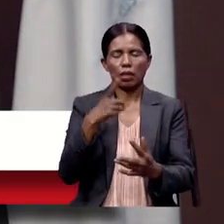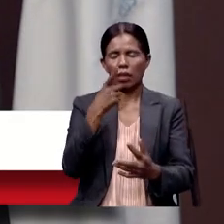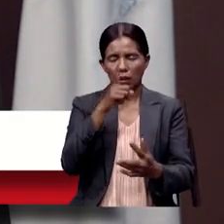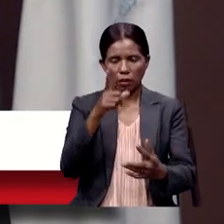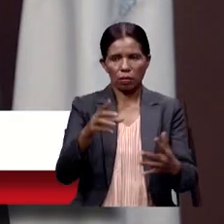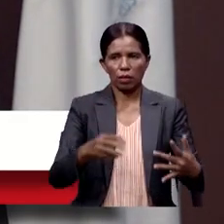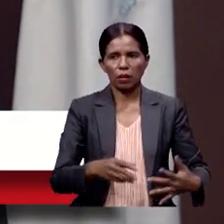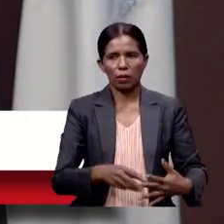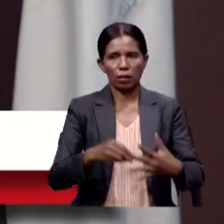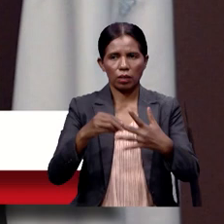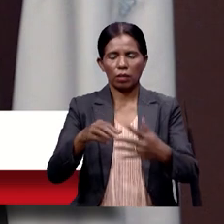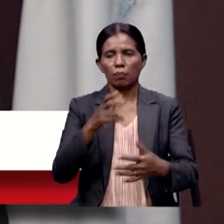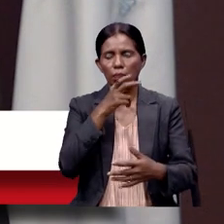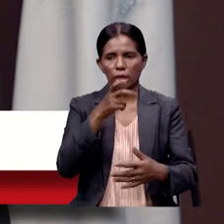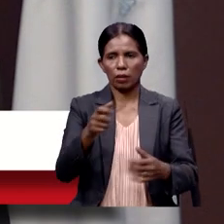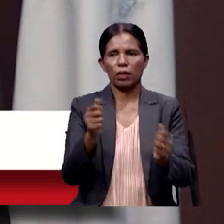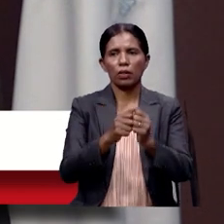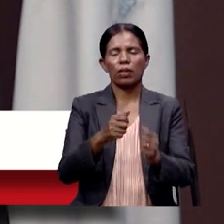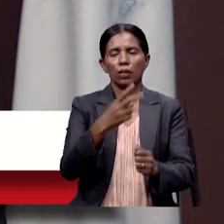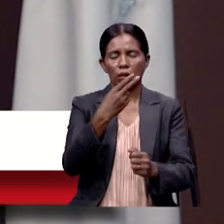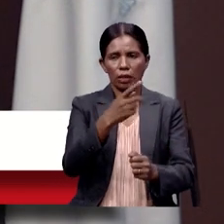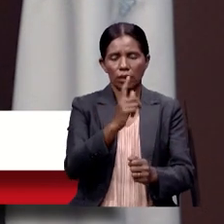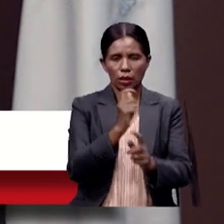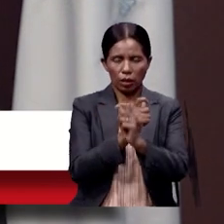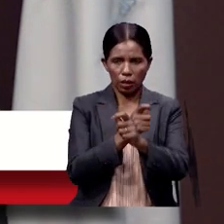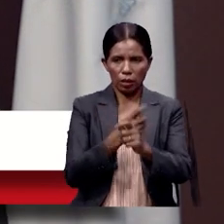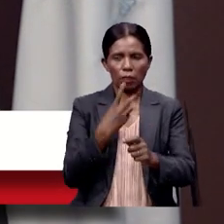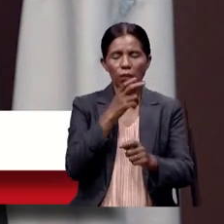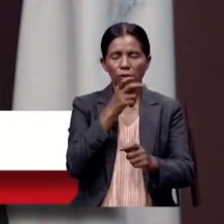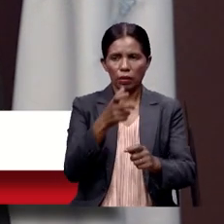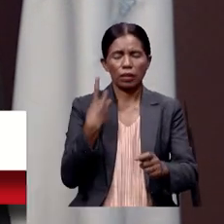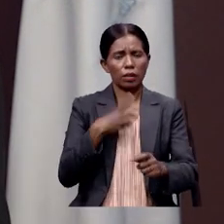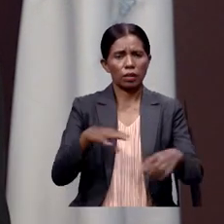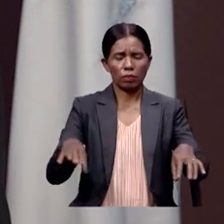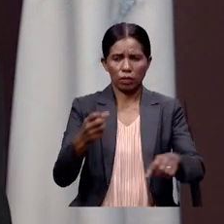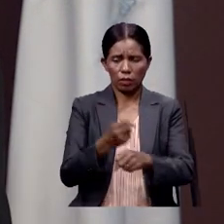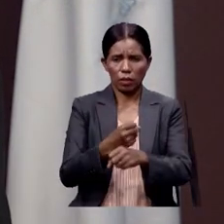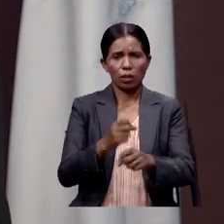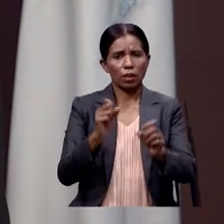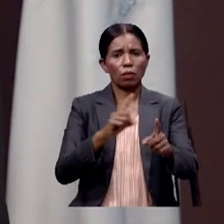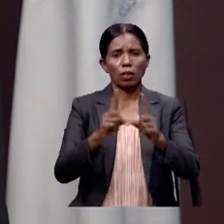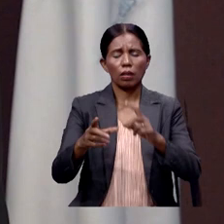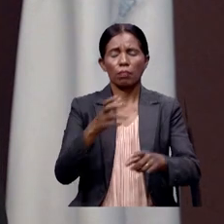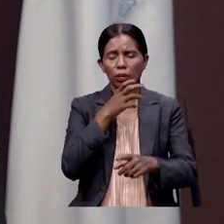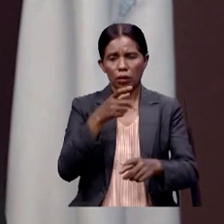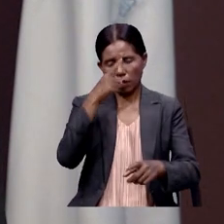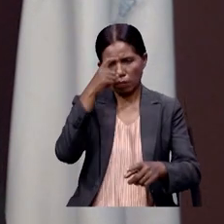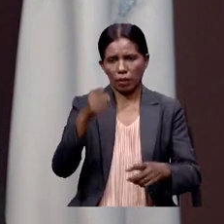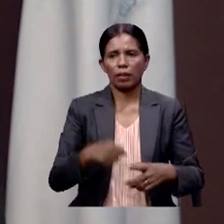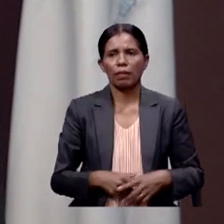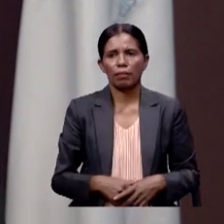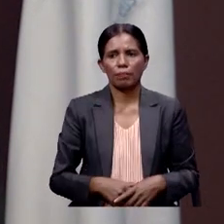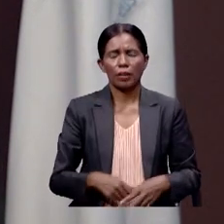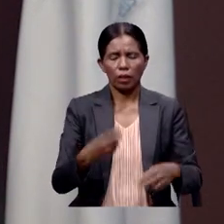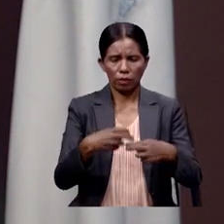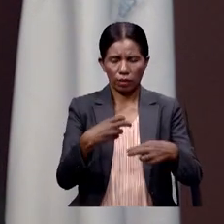oficial português, ou teto, mas agora português, e todo tem esforço em qual é português. E também é que o